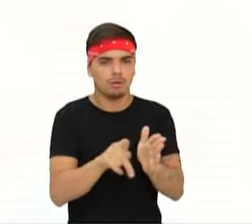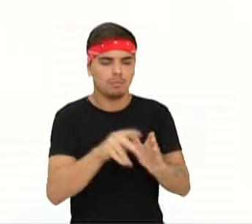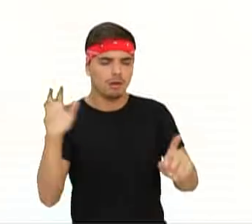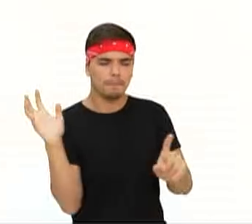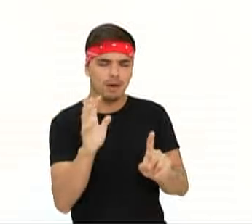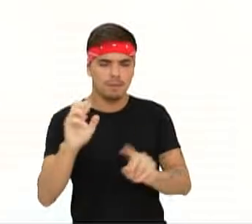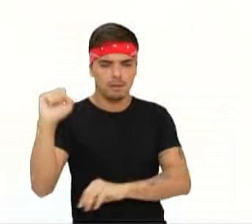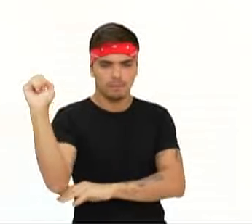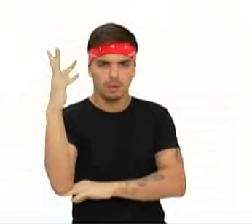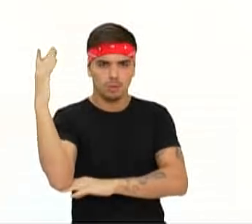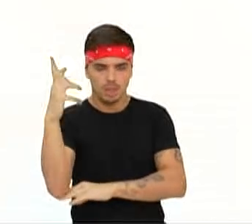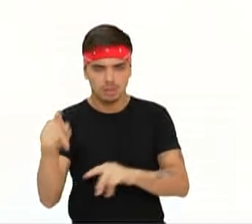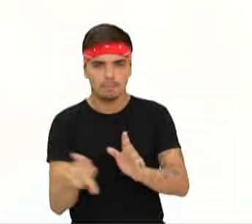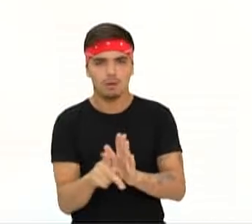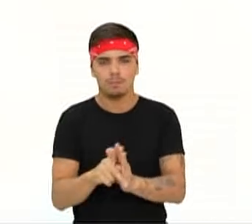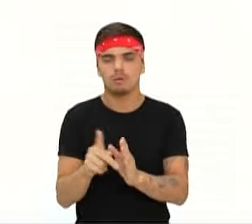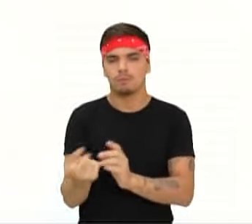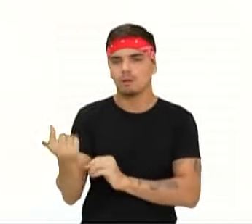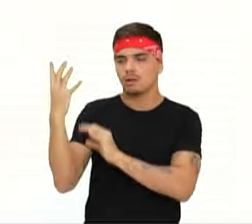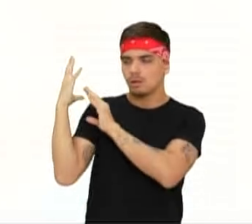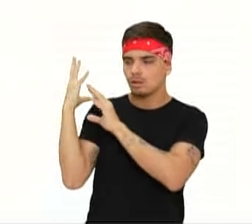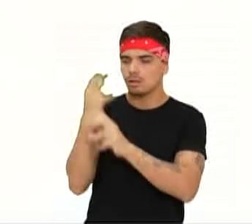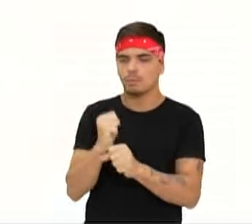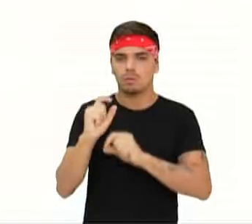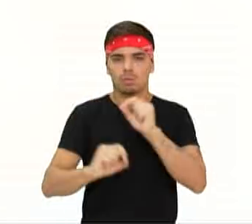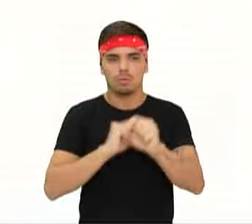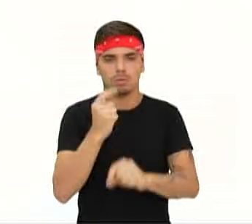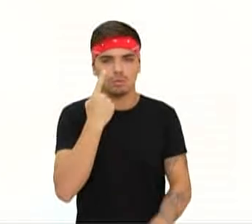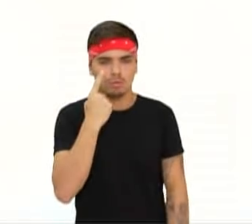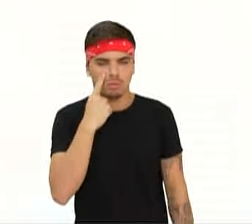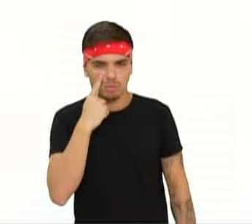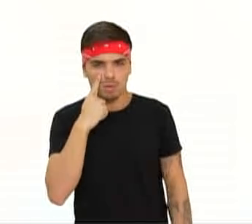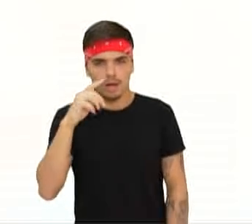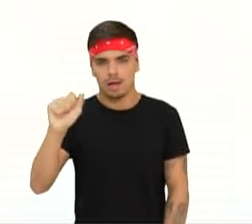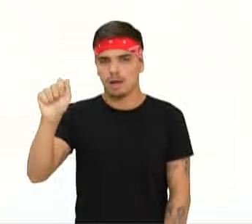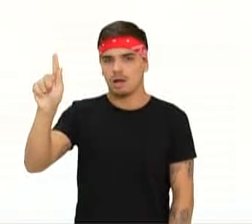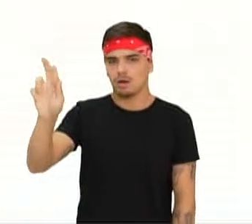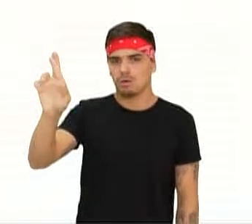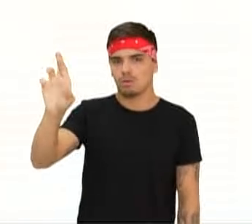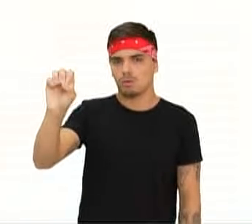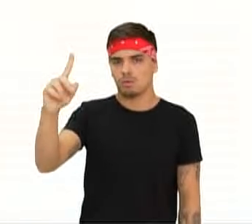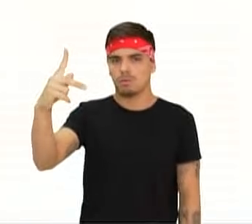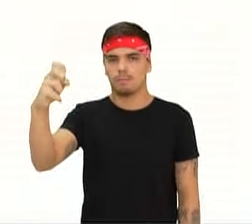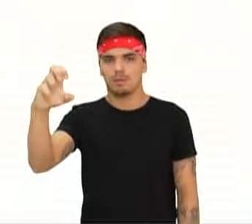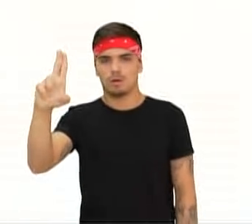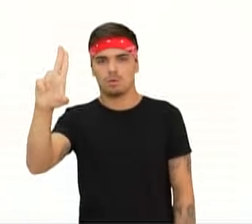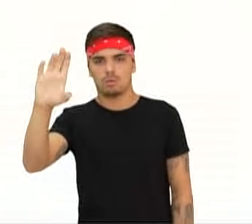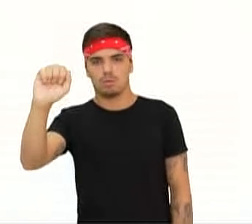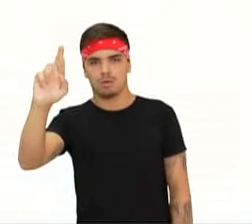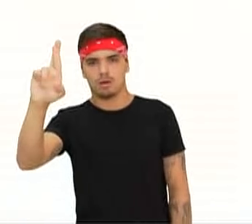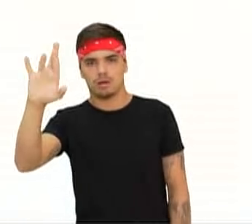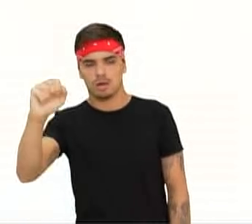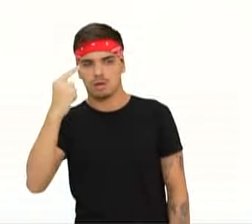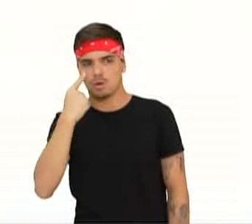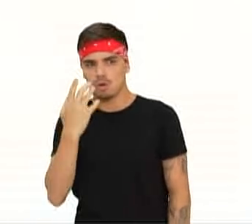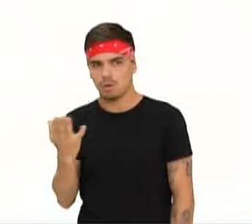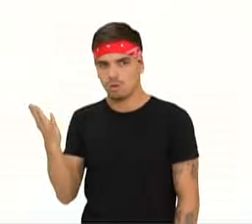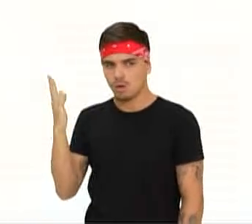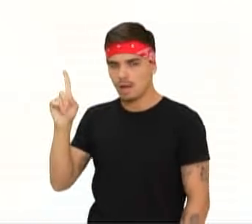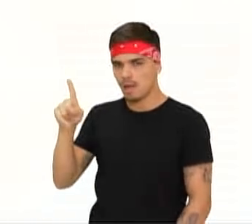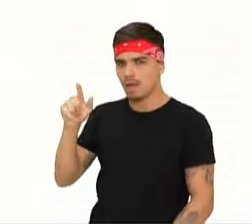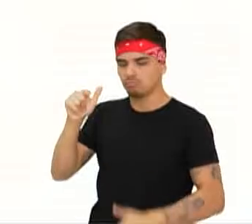influência natural, nós vamos relembrar o que é agropecuária. Então vamos lá. A agropecuária é